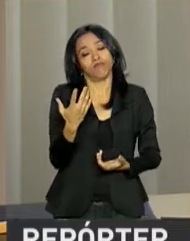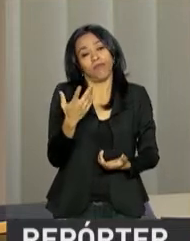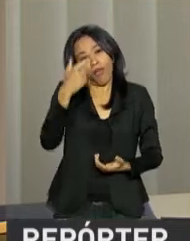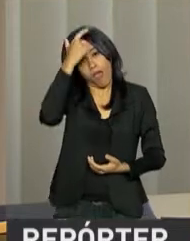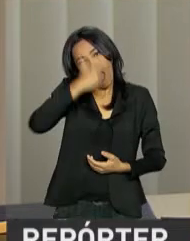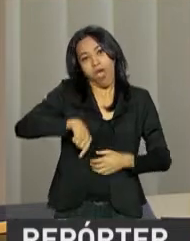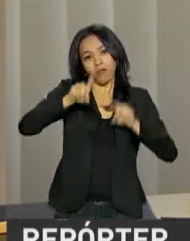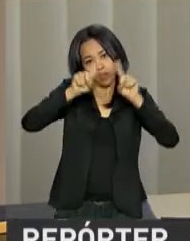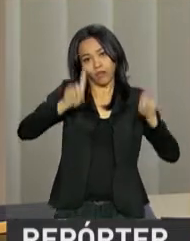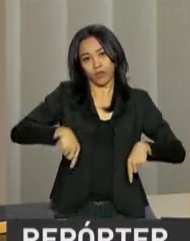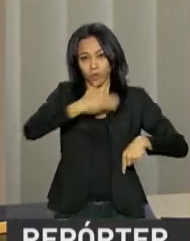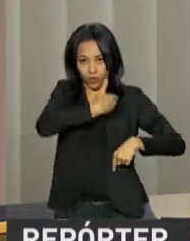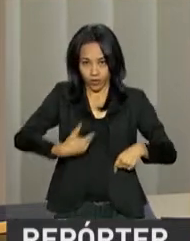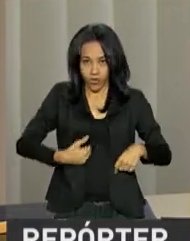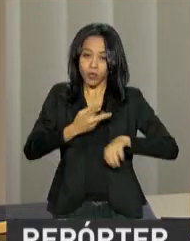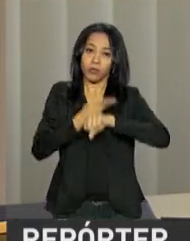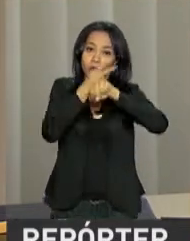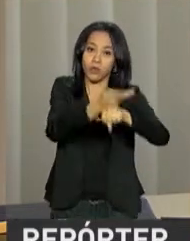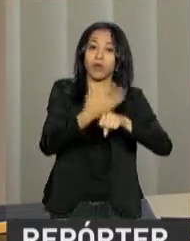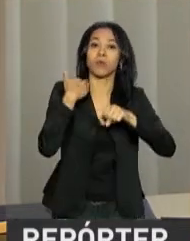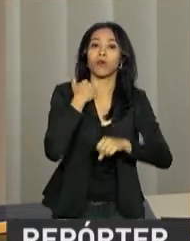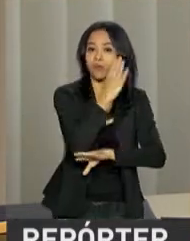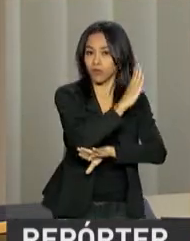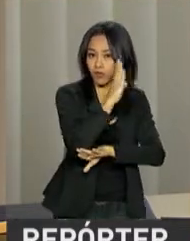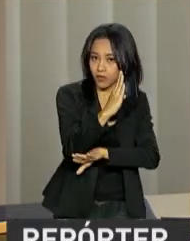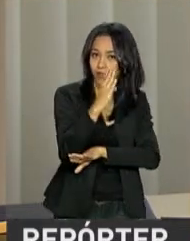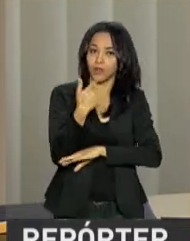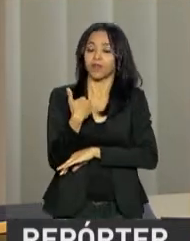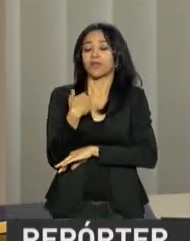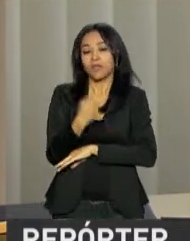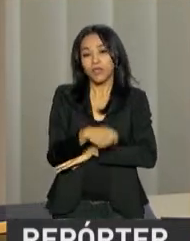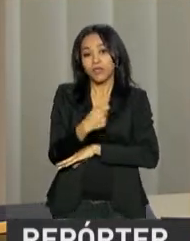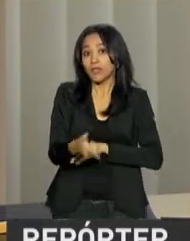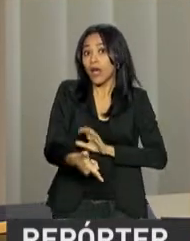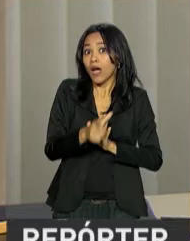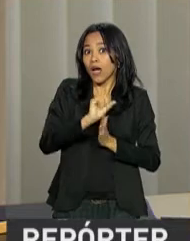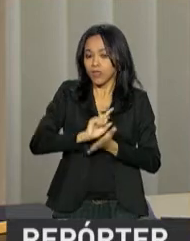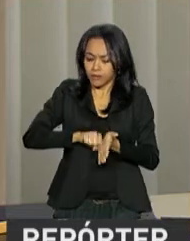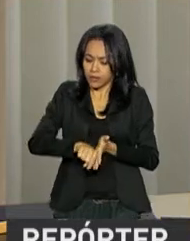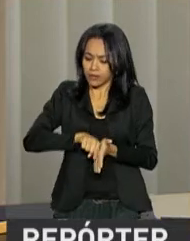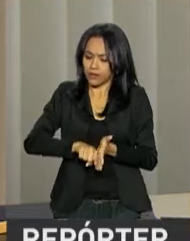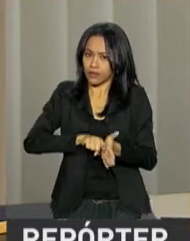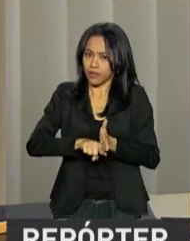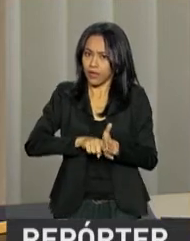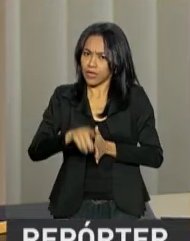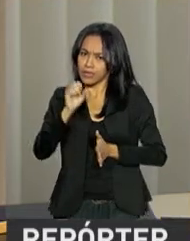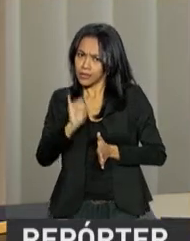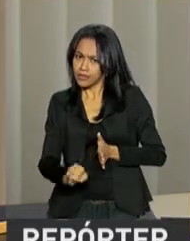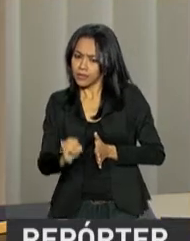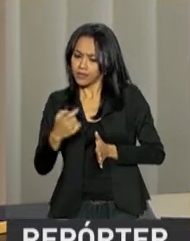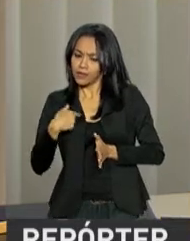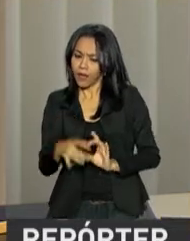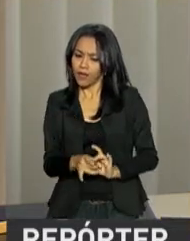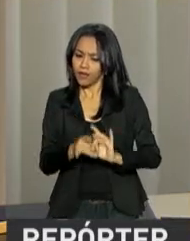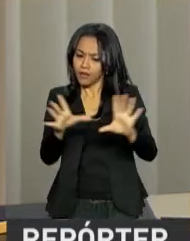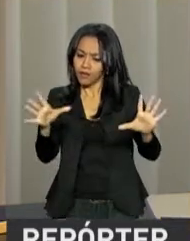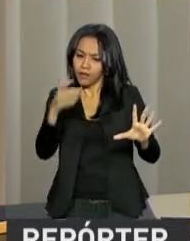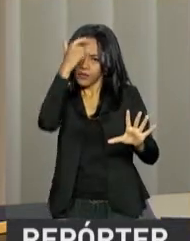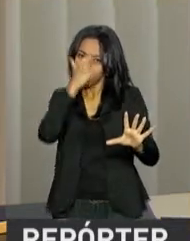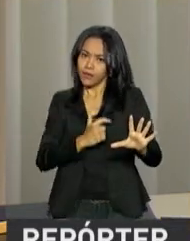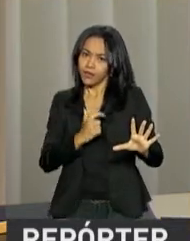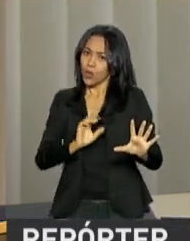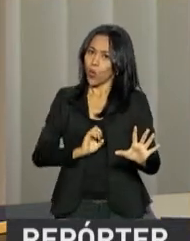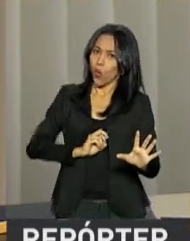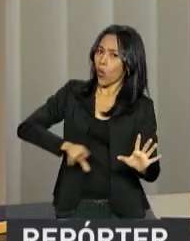servidor público é de imediato fazer uma consulta para saber se esse benefício está disponível pra ele